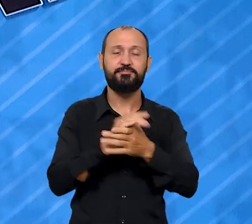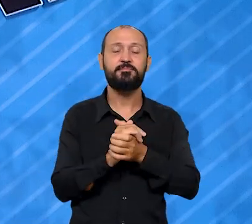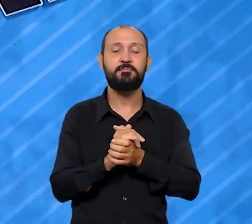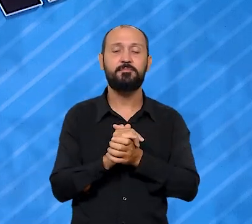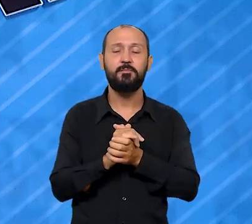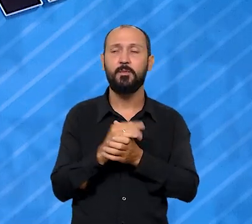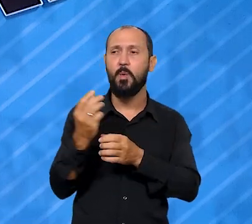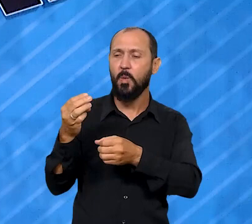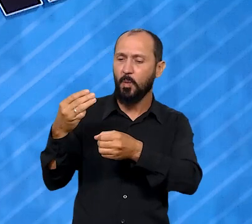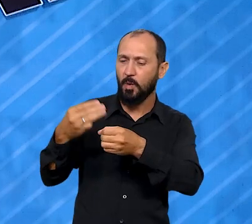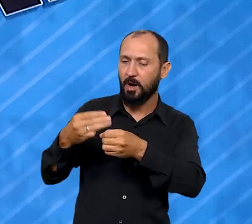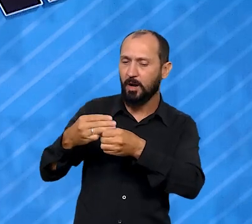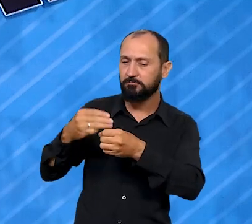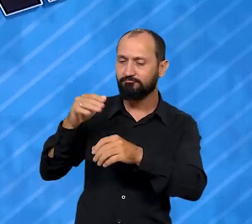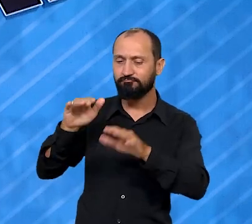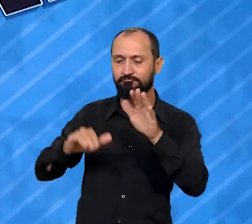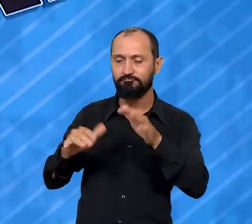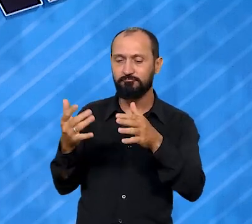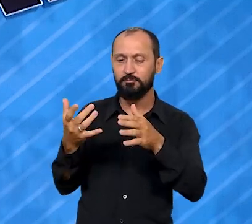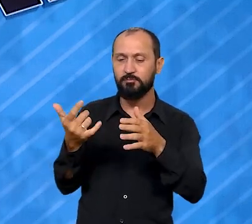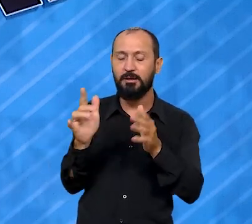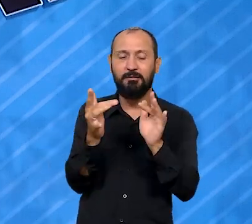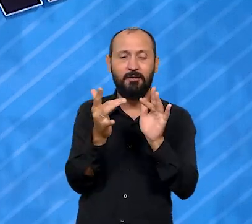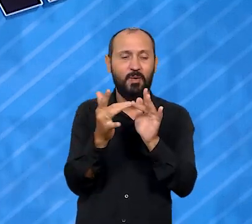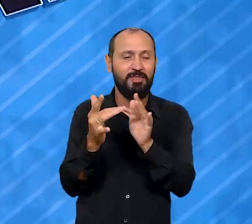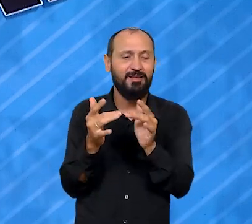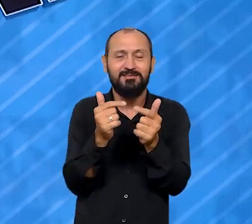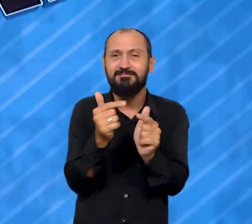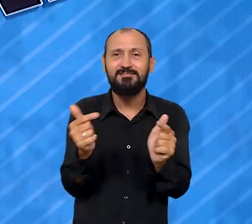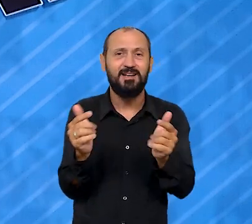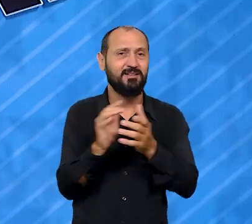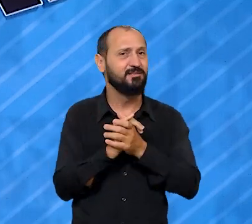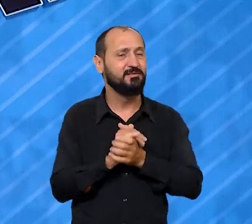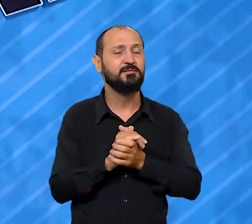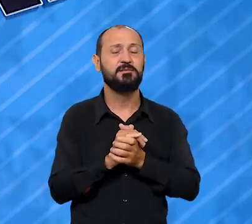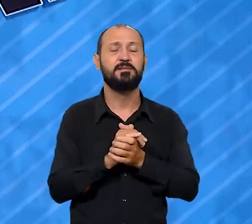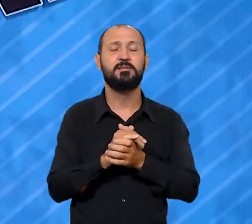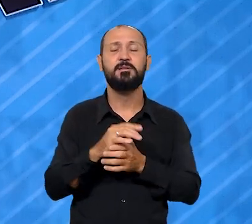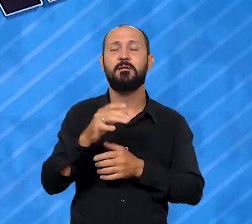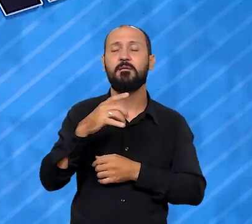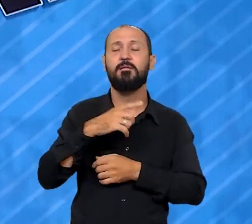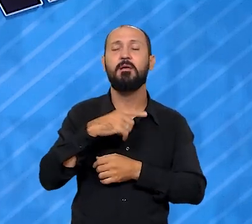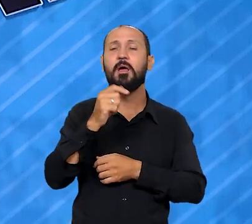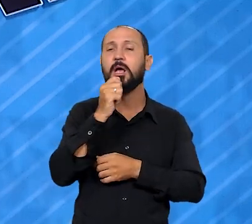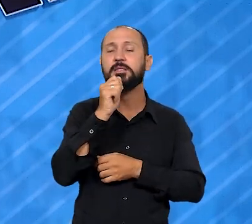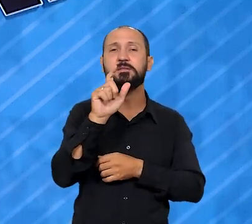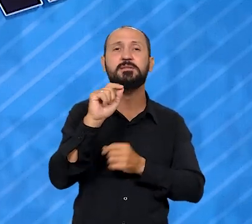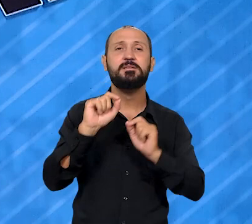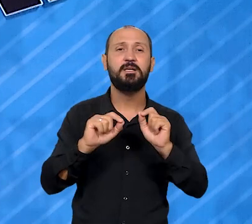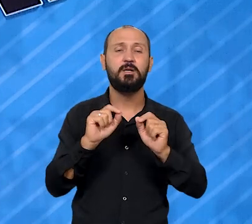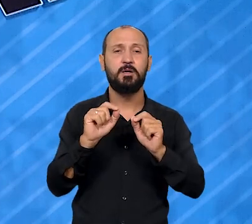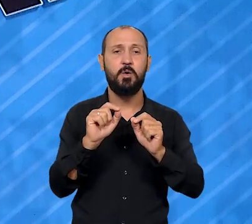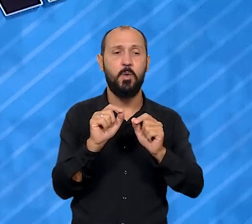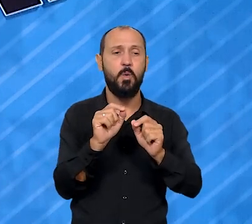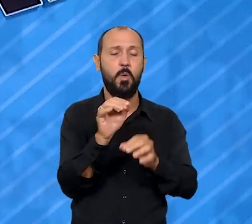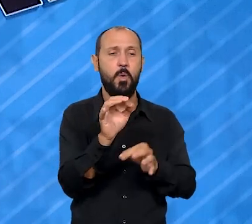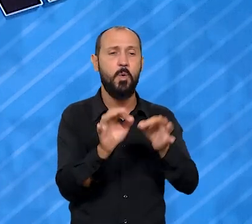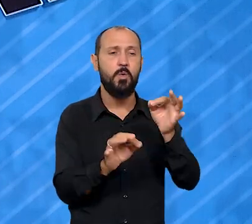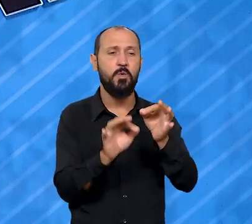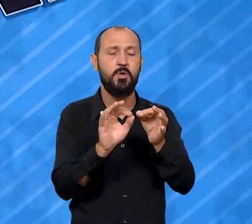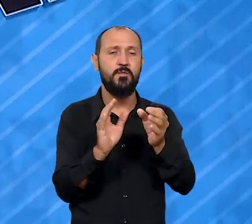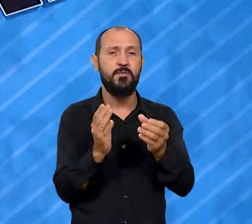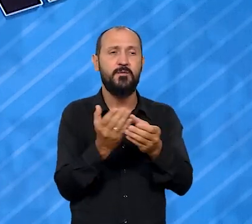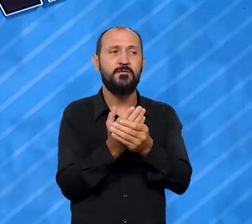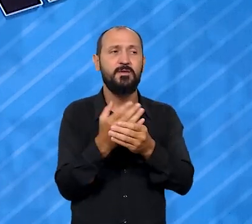advocacia, o interior nem sempre tem esse acesso, né? E acaba que o